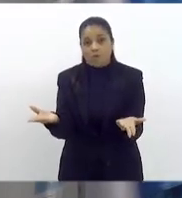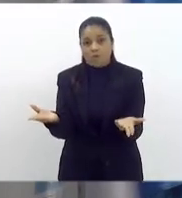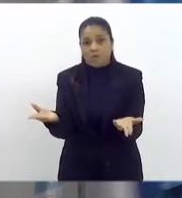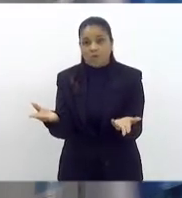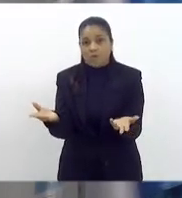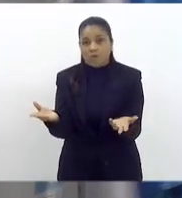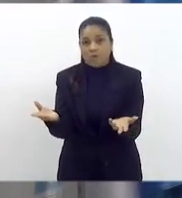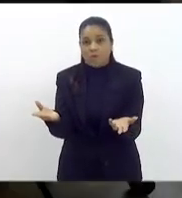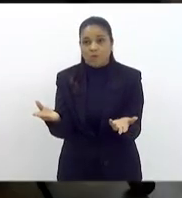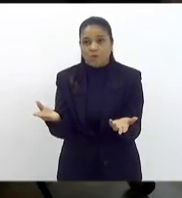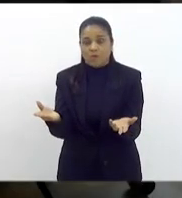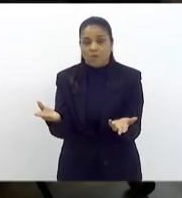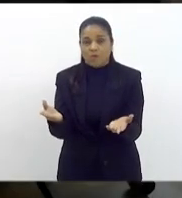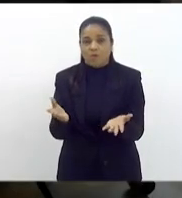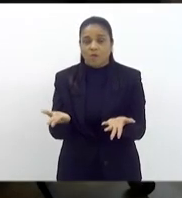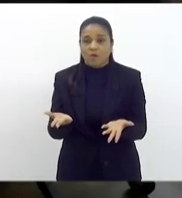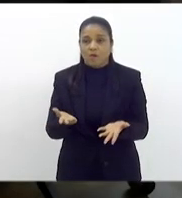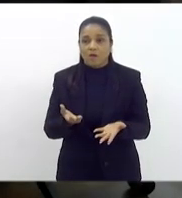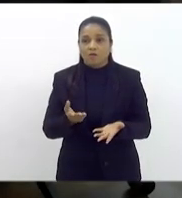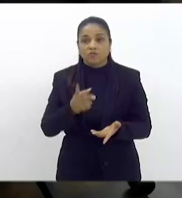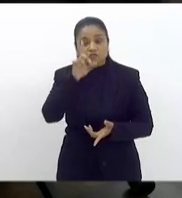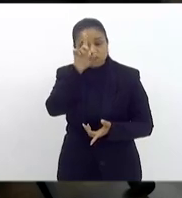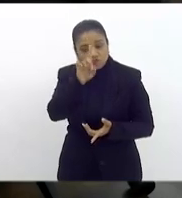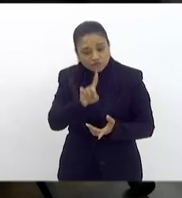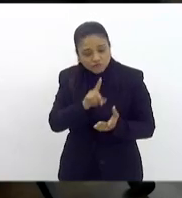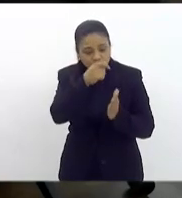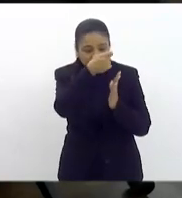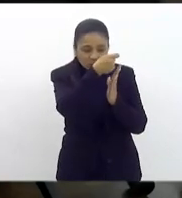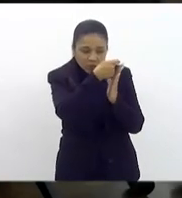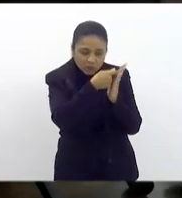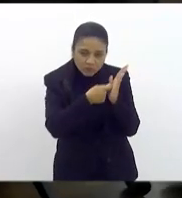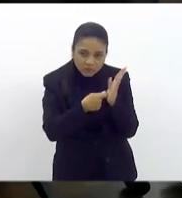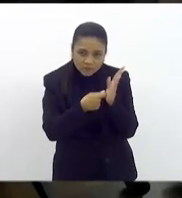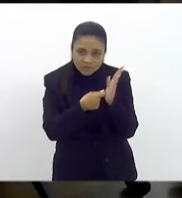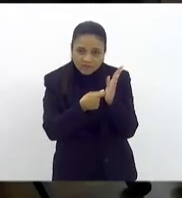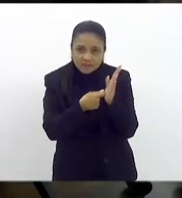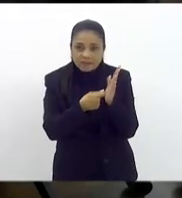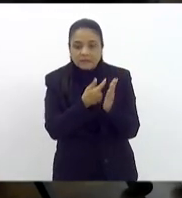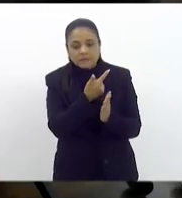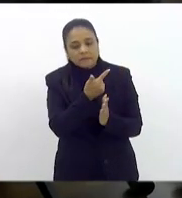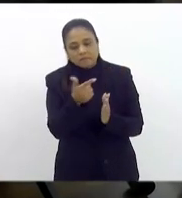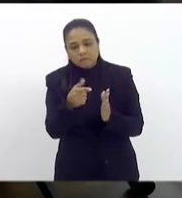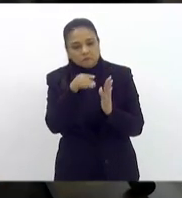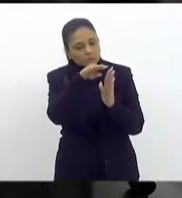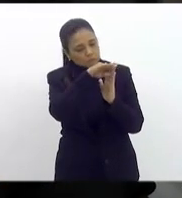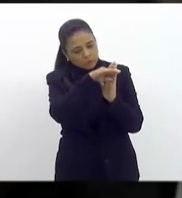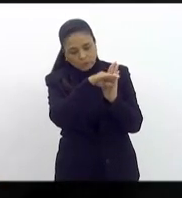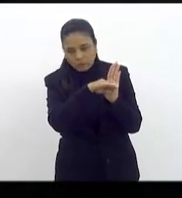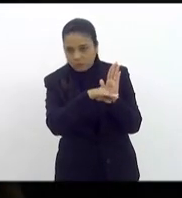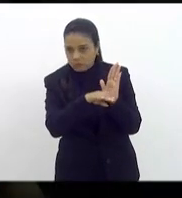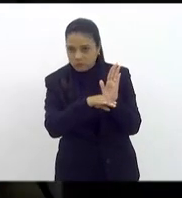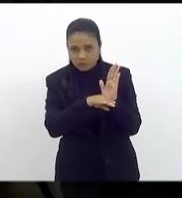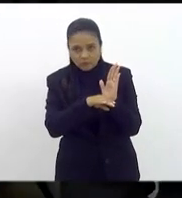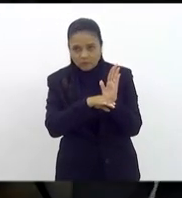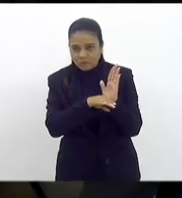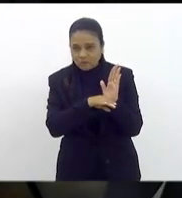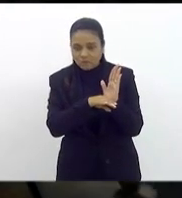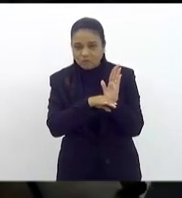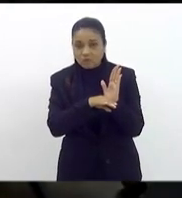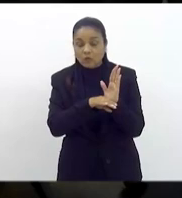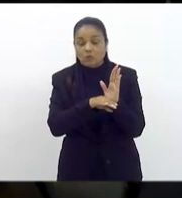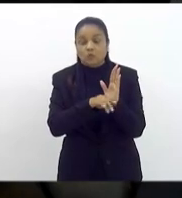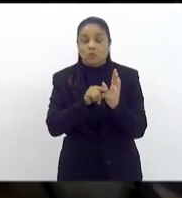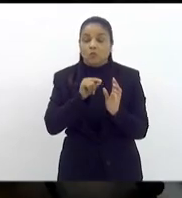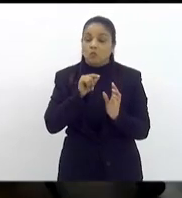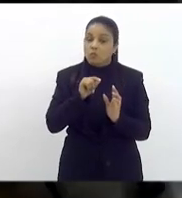Bom, a cessão de direitos autorais não está na lista. ISS, então, exaustivo. O que